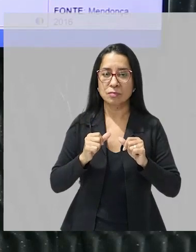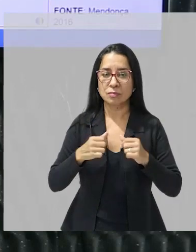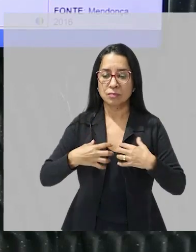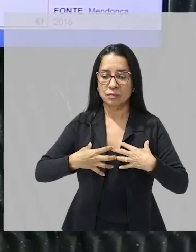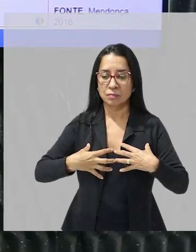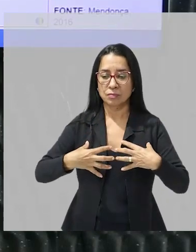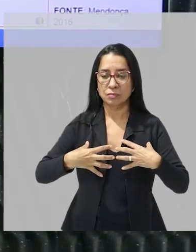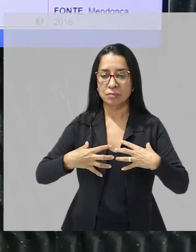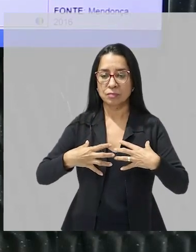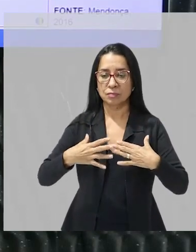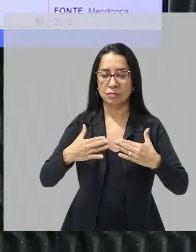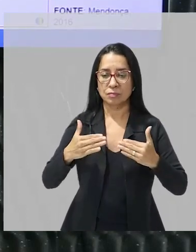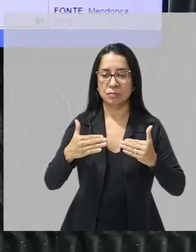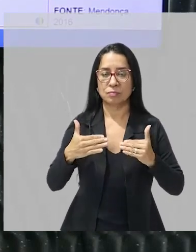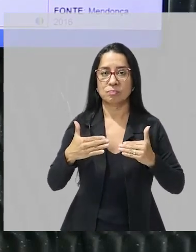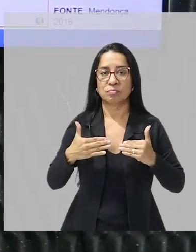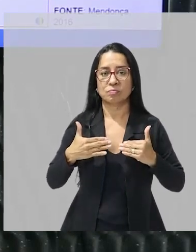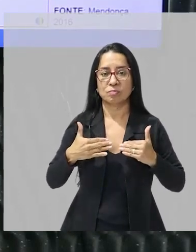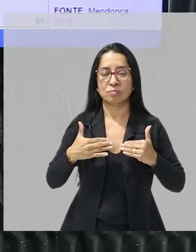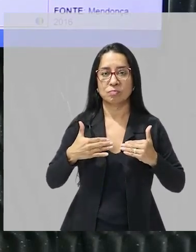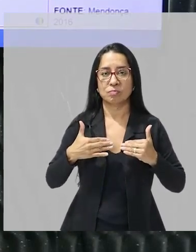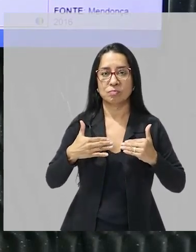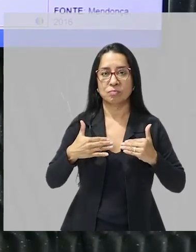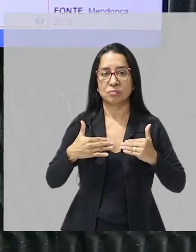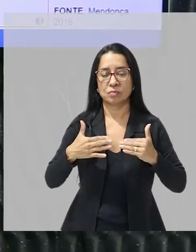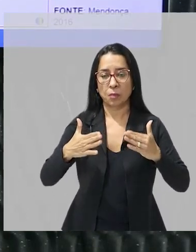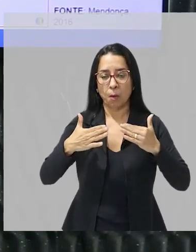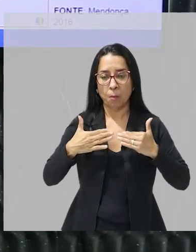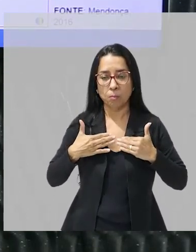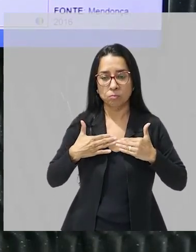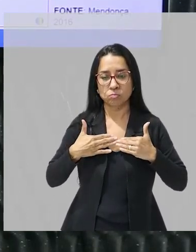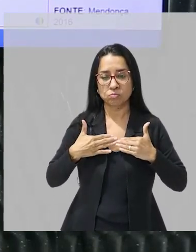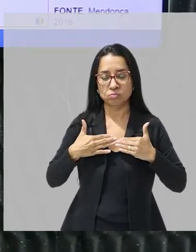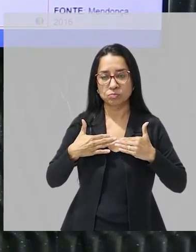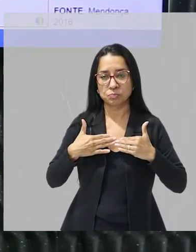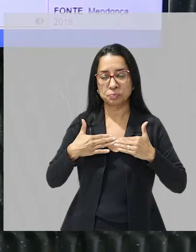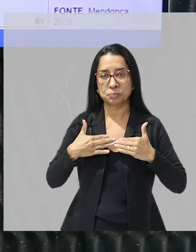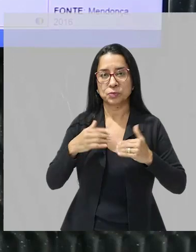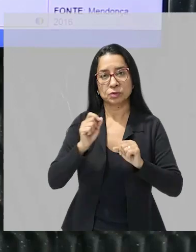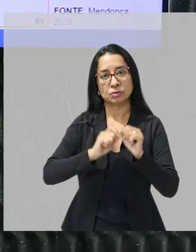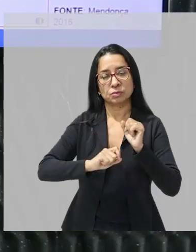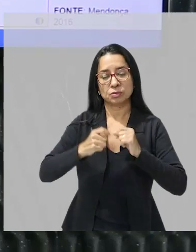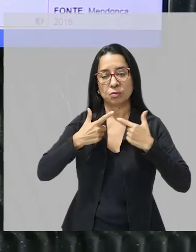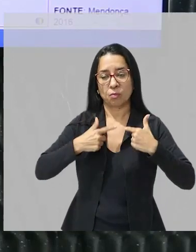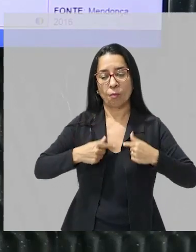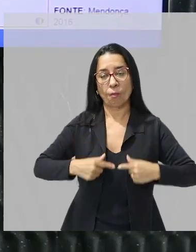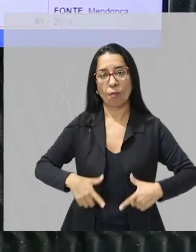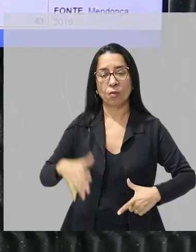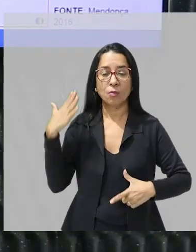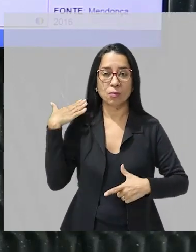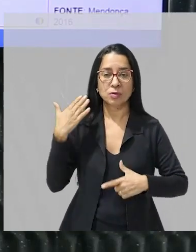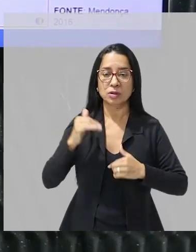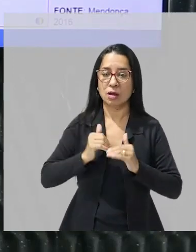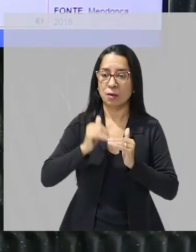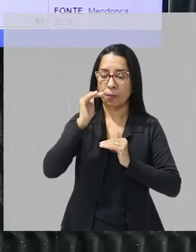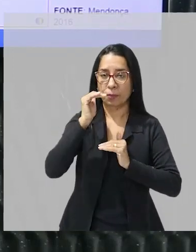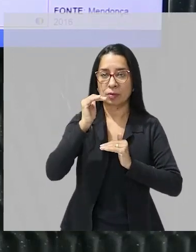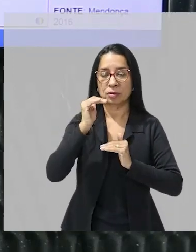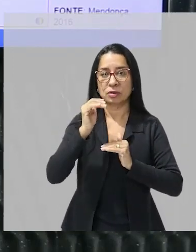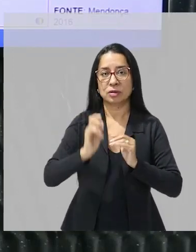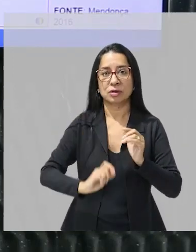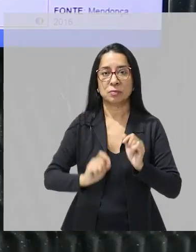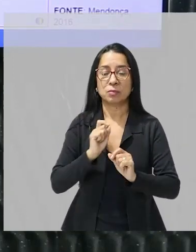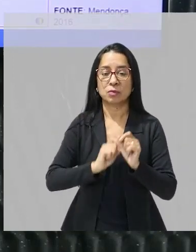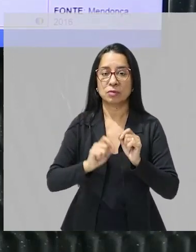elas vão baixar, isso provoca um aumento da pressão interna dos pulmões. Então, o ar, ele vai sair, porque